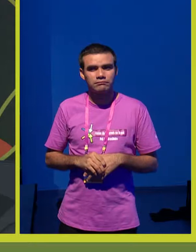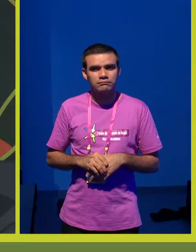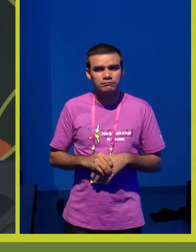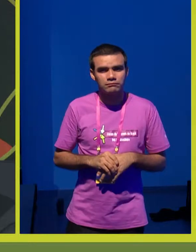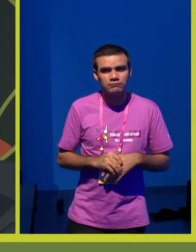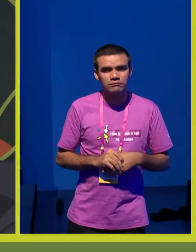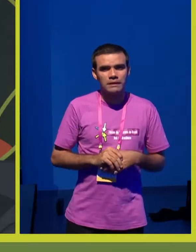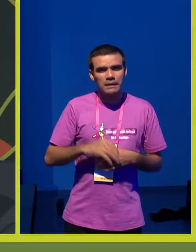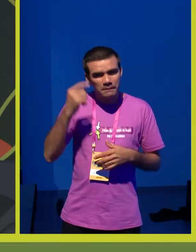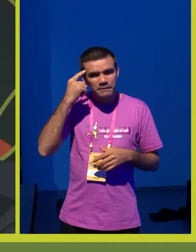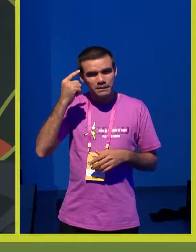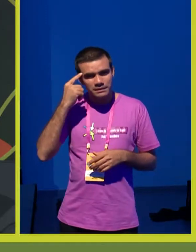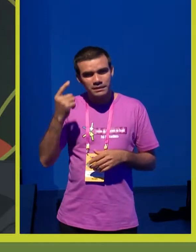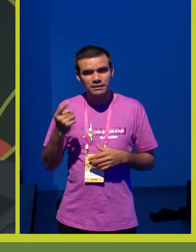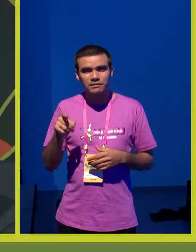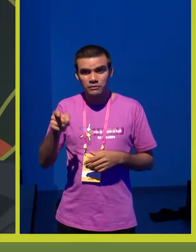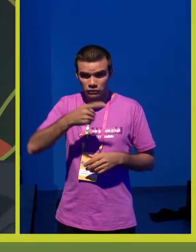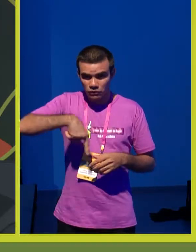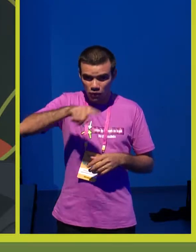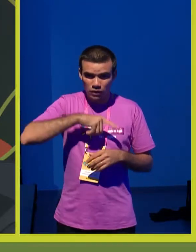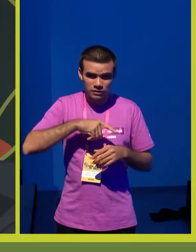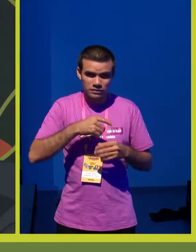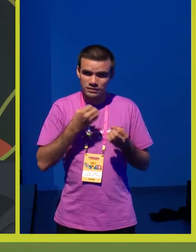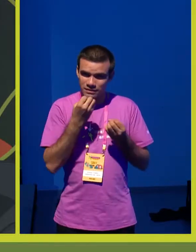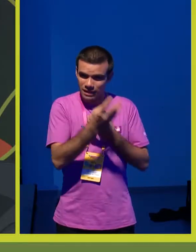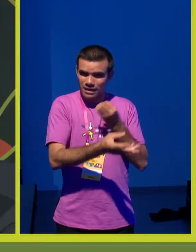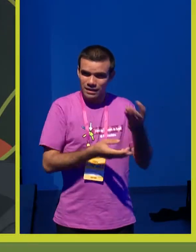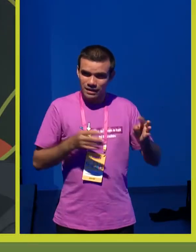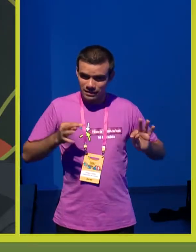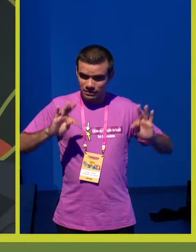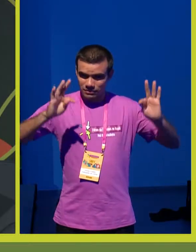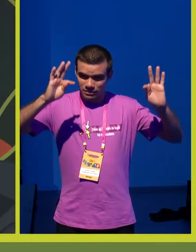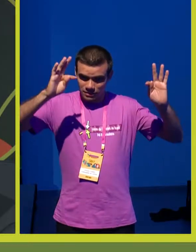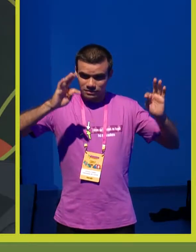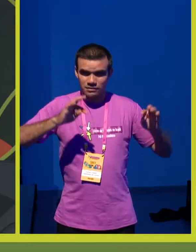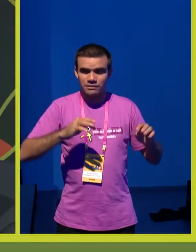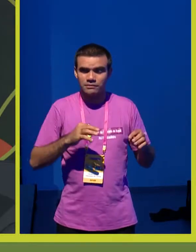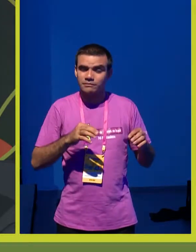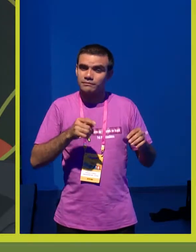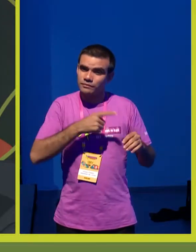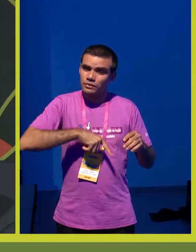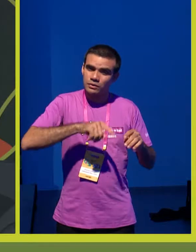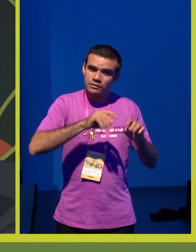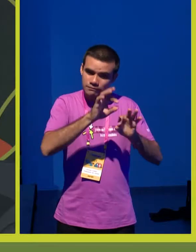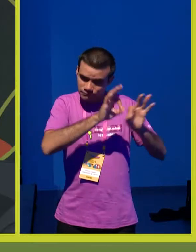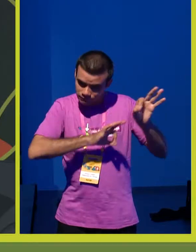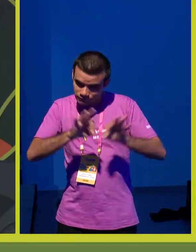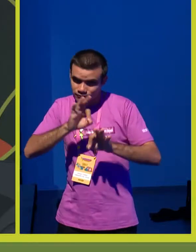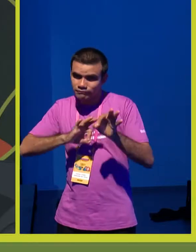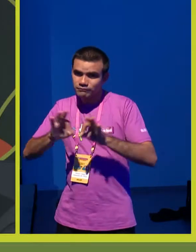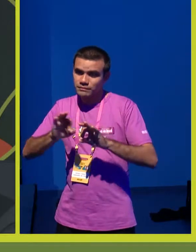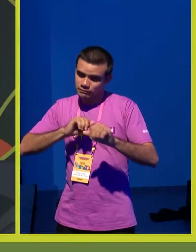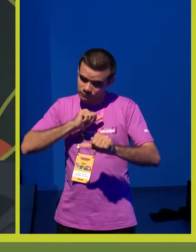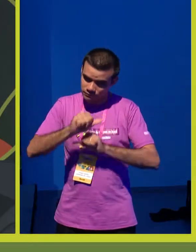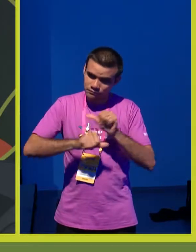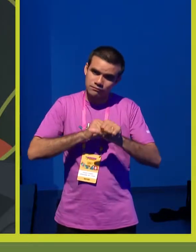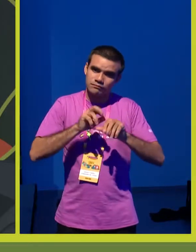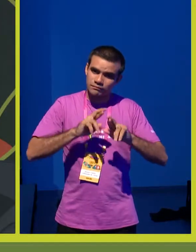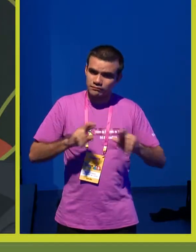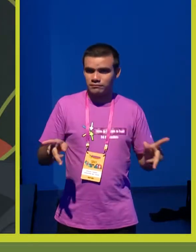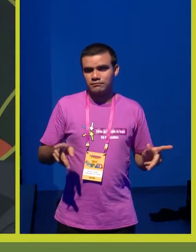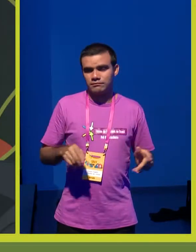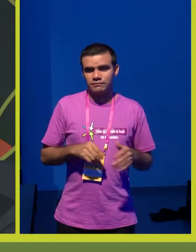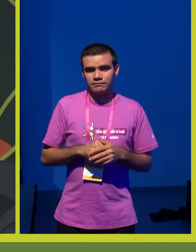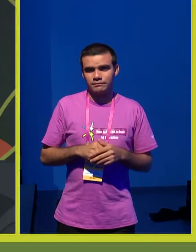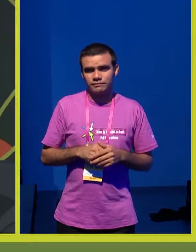nisso também que nós como fornecedores de tecnologia a gente montou alguma coisa um pouco diferente então